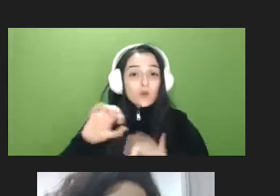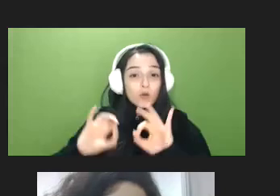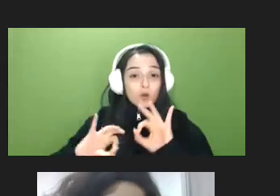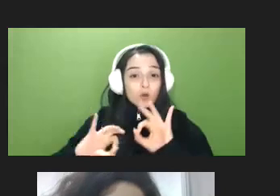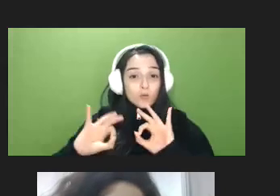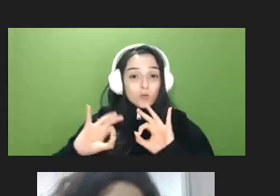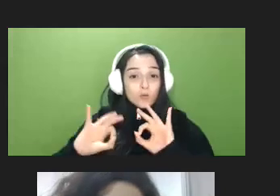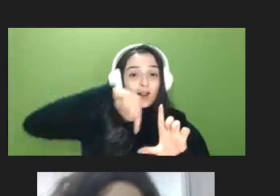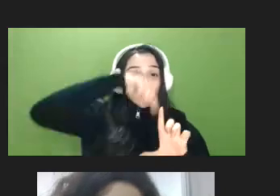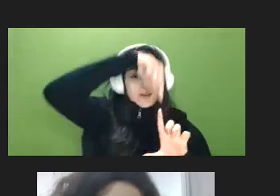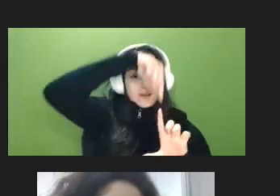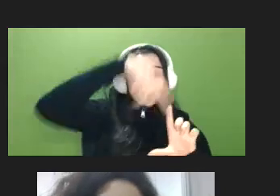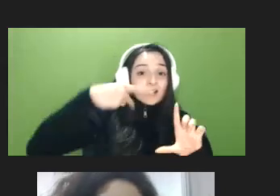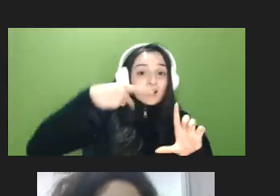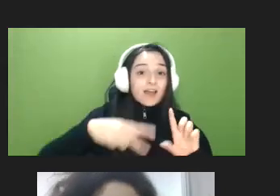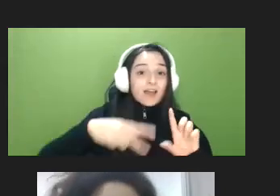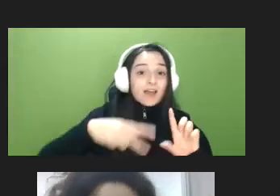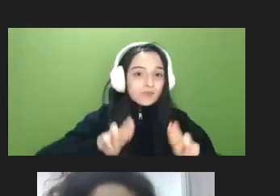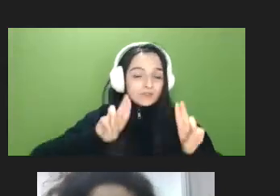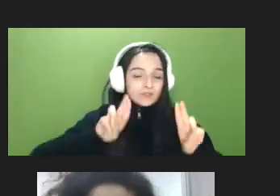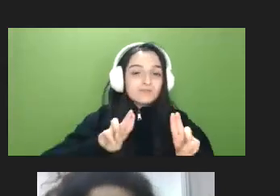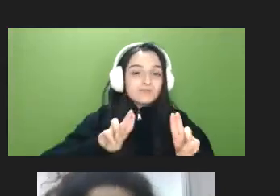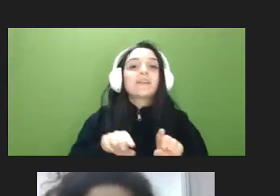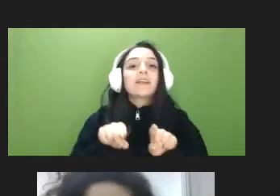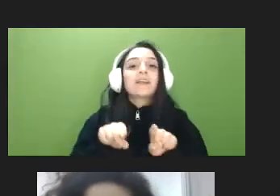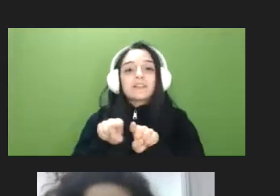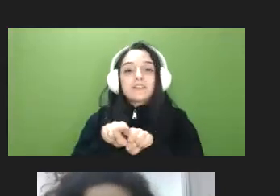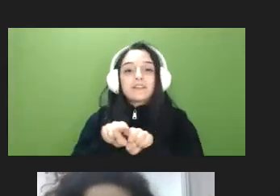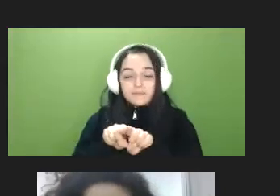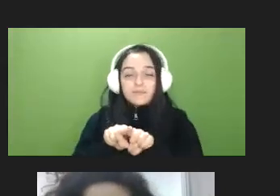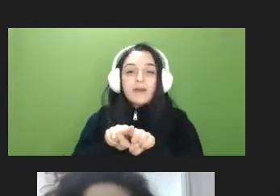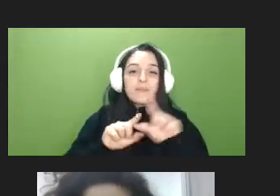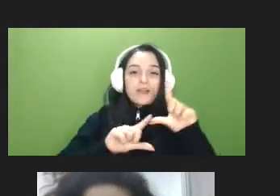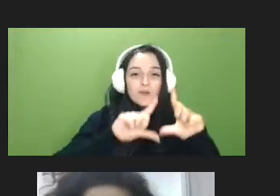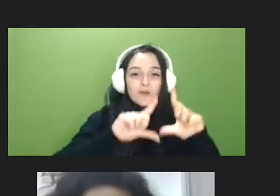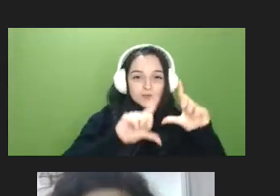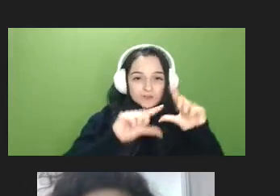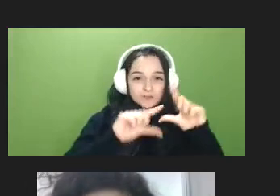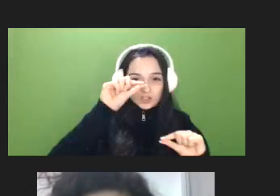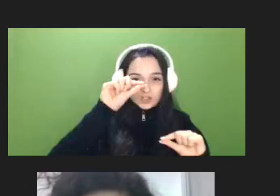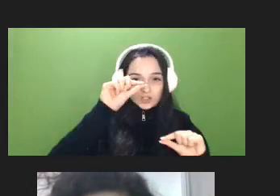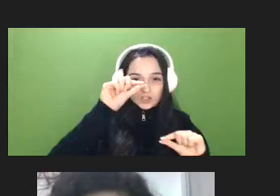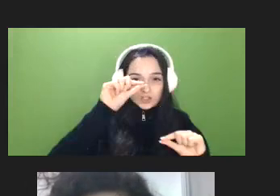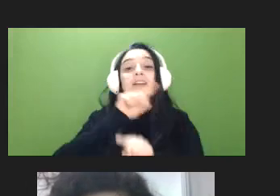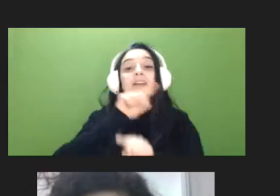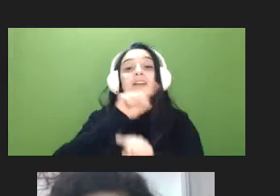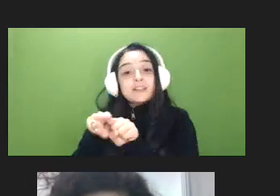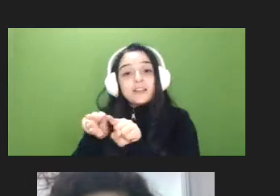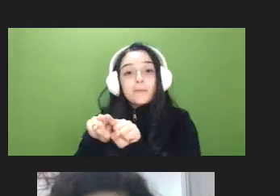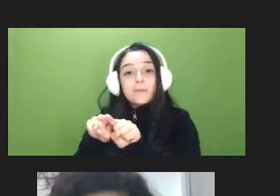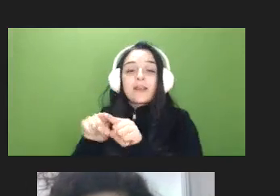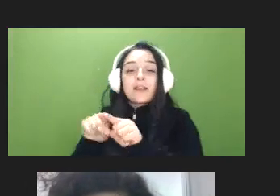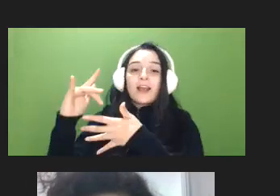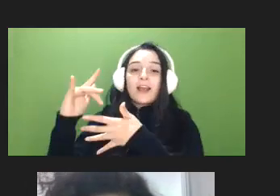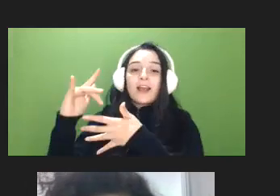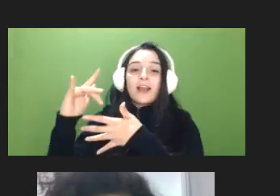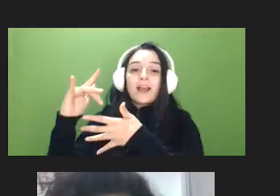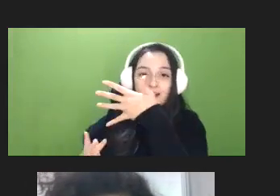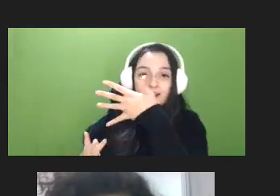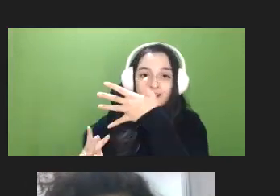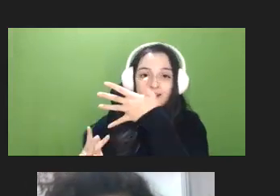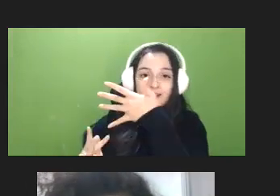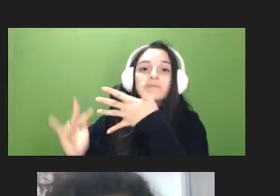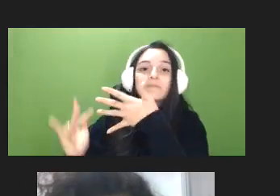Saúde, da UFSC e da UFJF, e também pelo Libras em Saúde, da UFF, com a